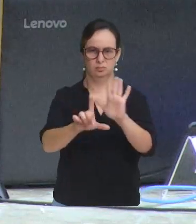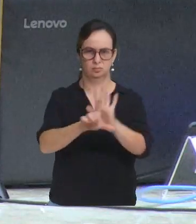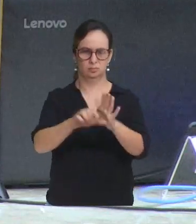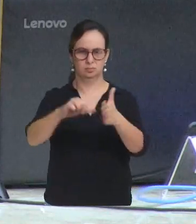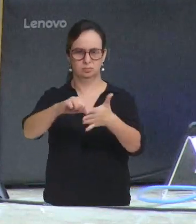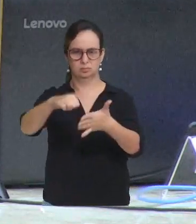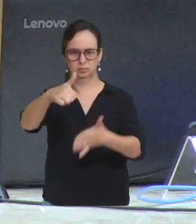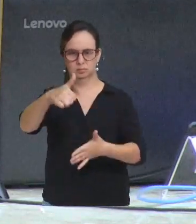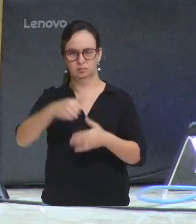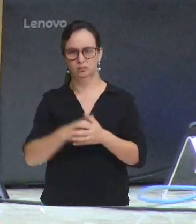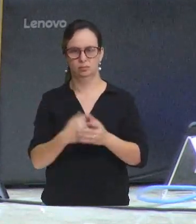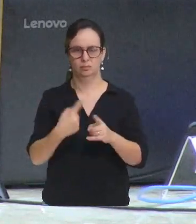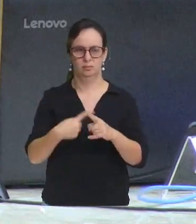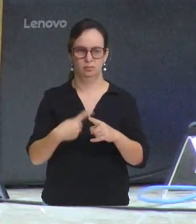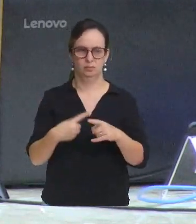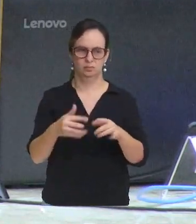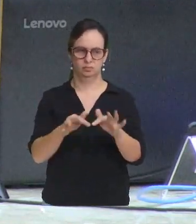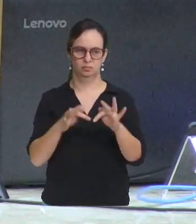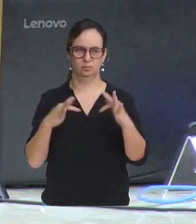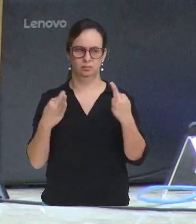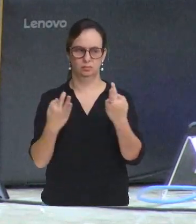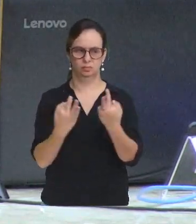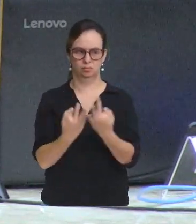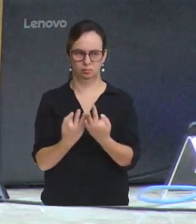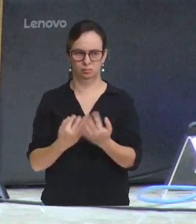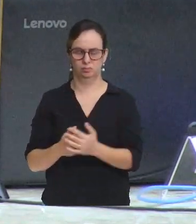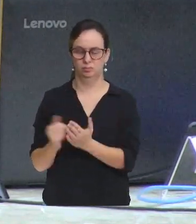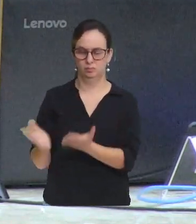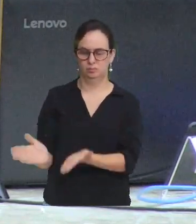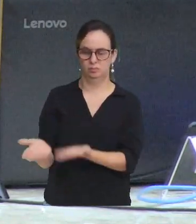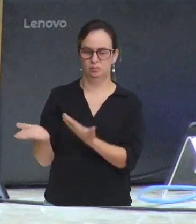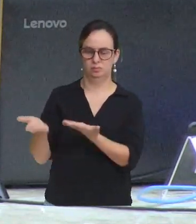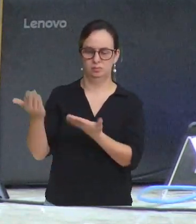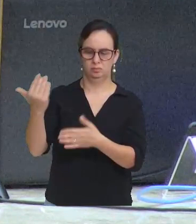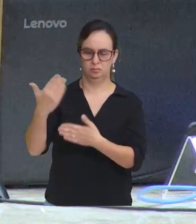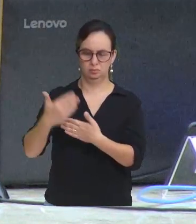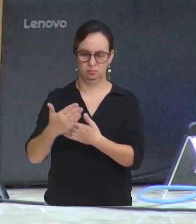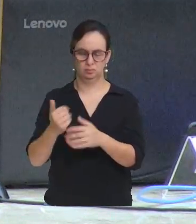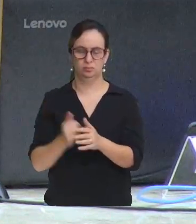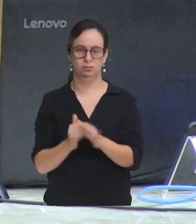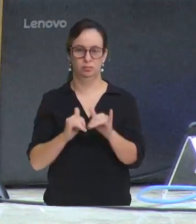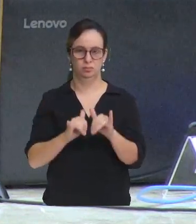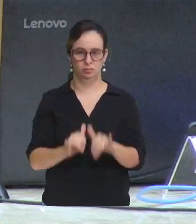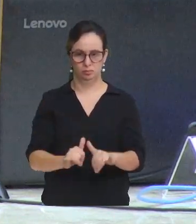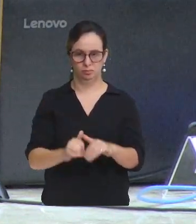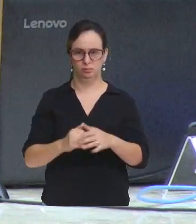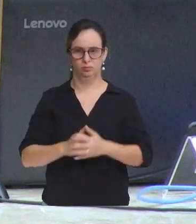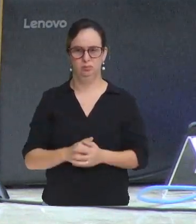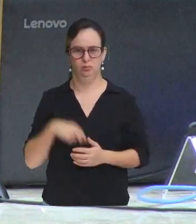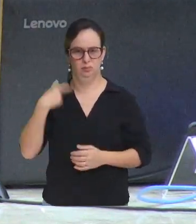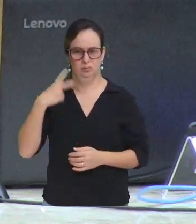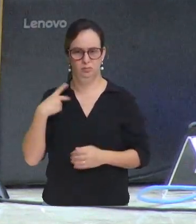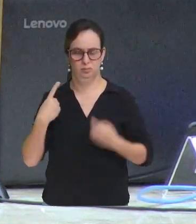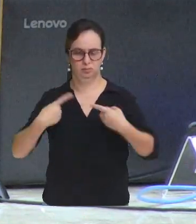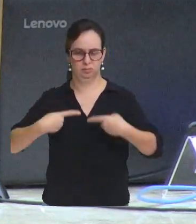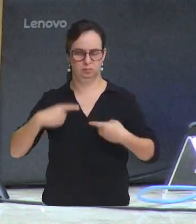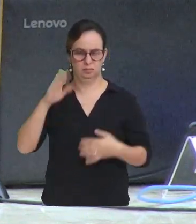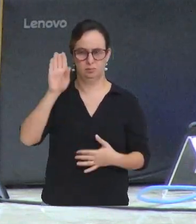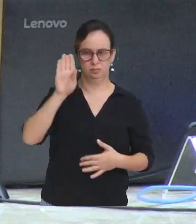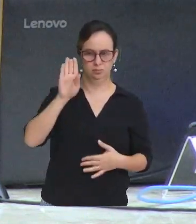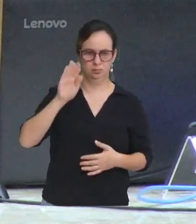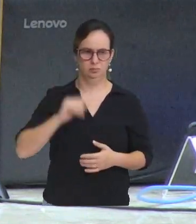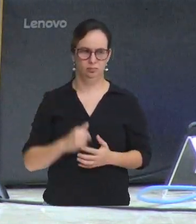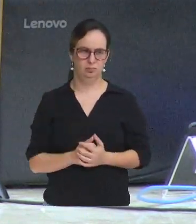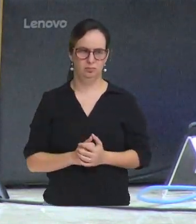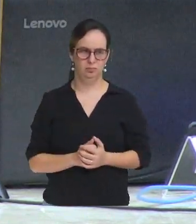razão dos familiares do homenageado estarem presentes, permaneçam como estão, os contrários que se manifestem. Então,